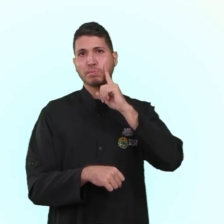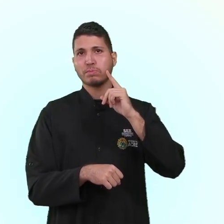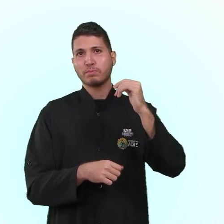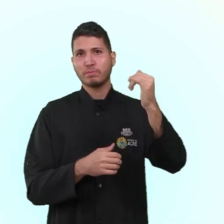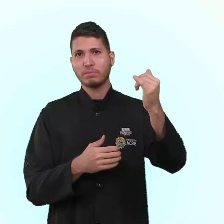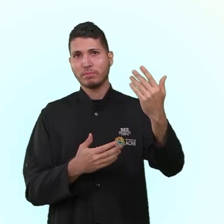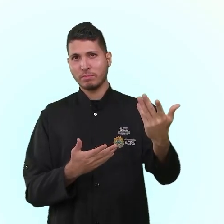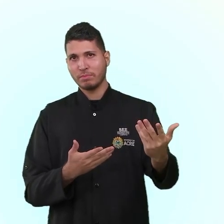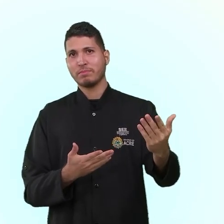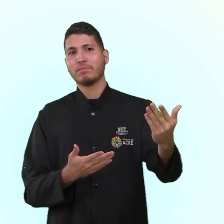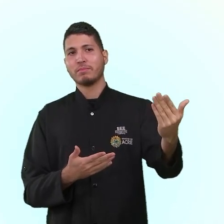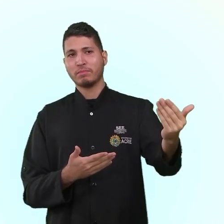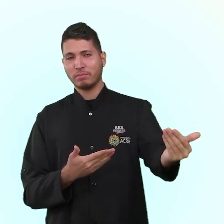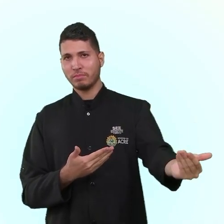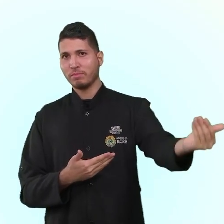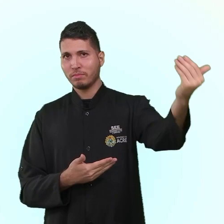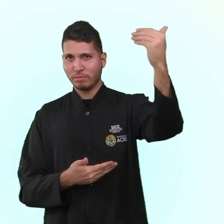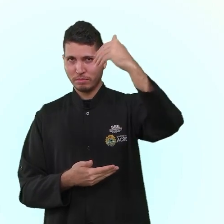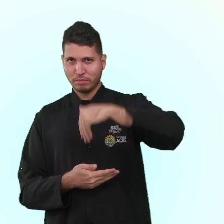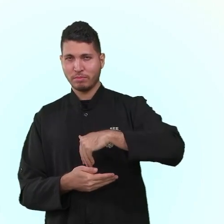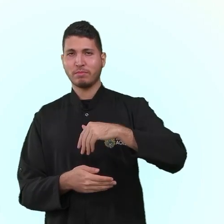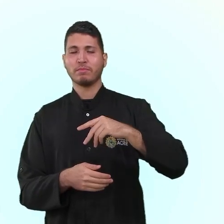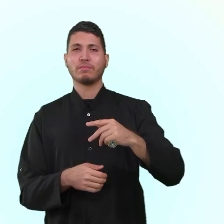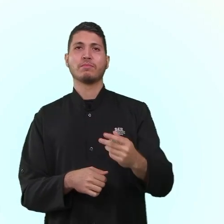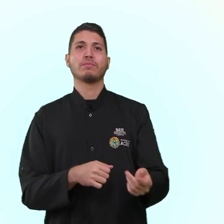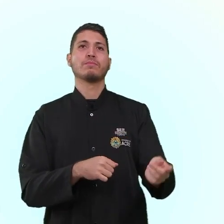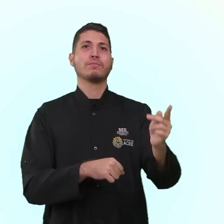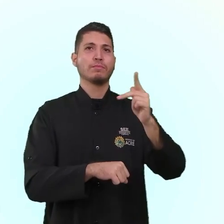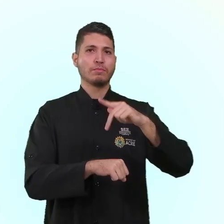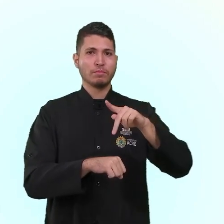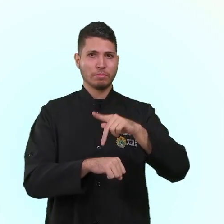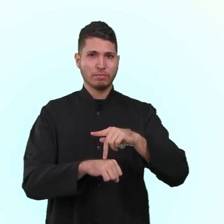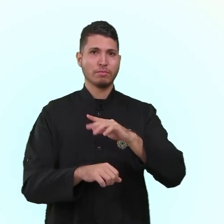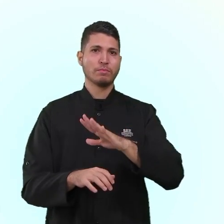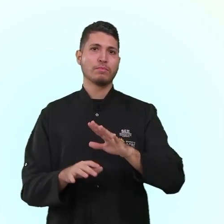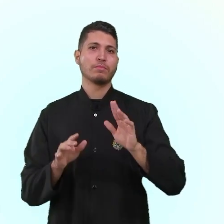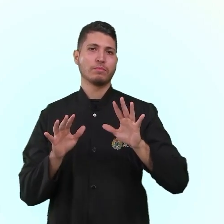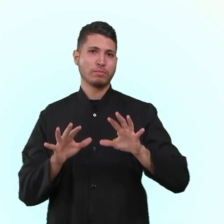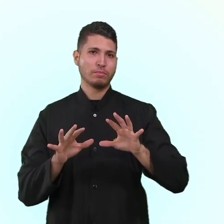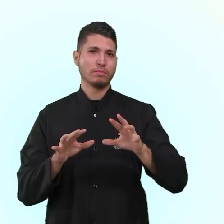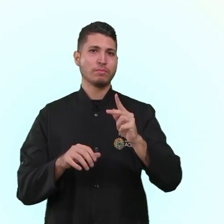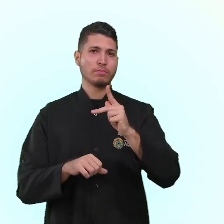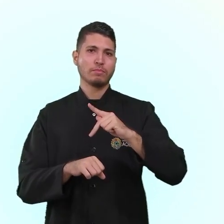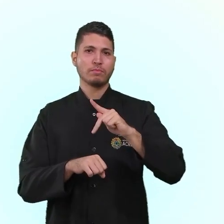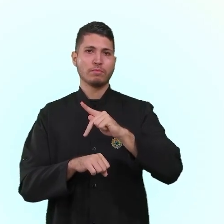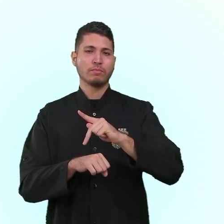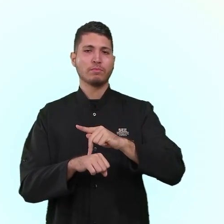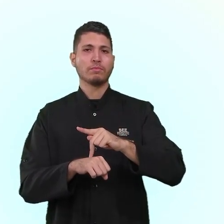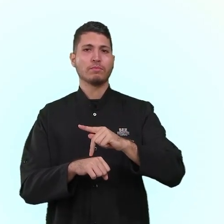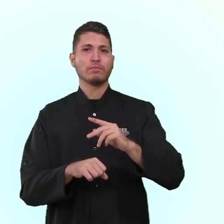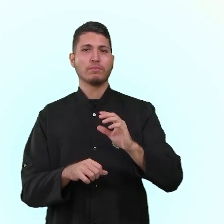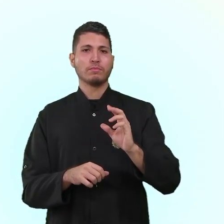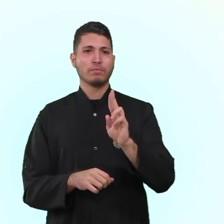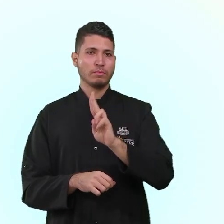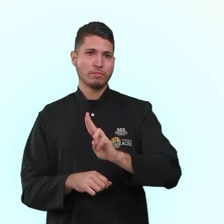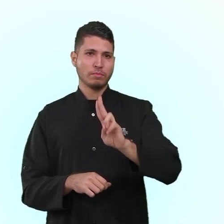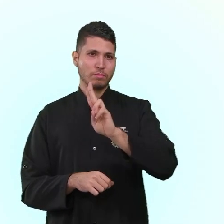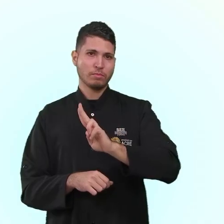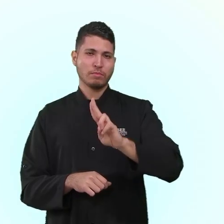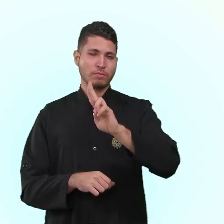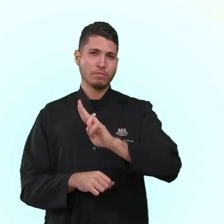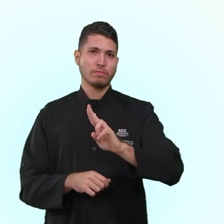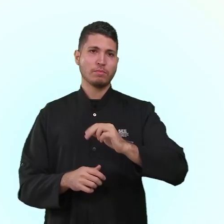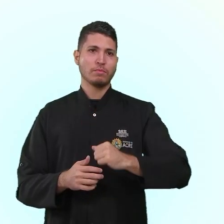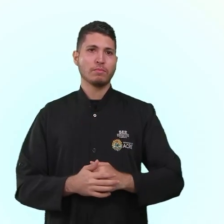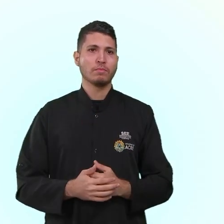último, não menos importante, lá na imagem de baixo, essa daqui, ó, representando principalmente a